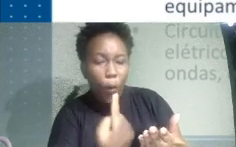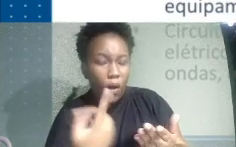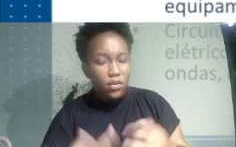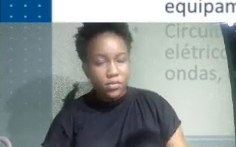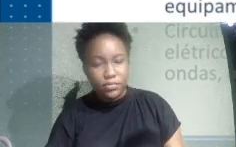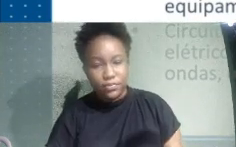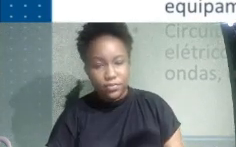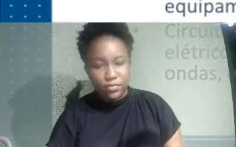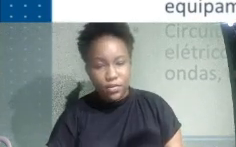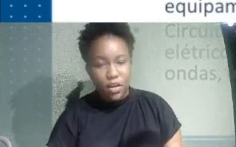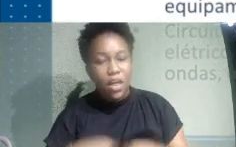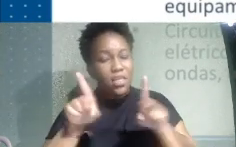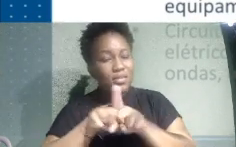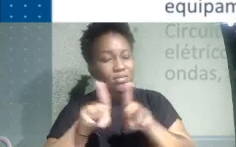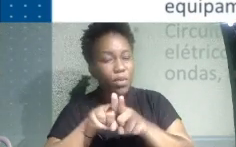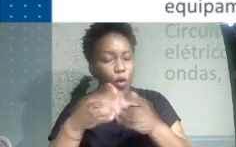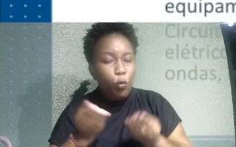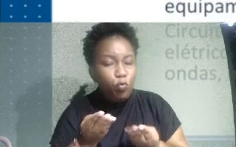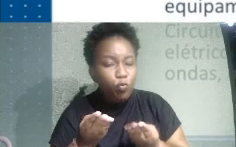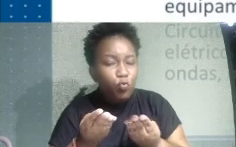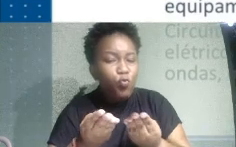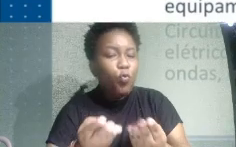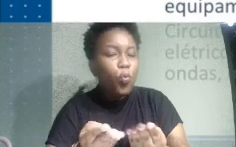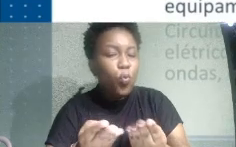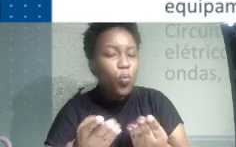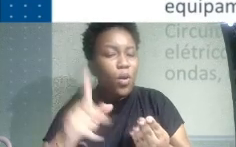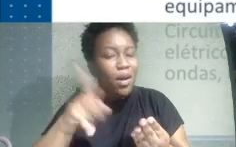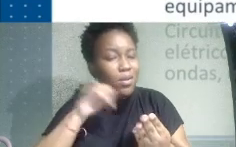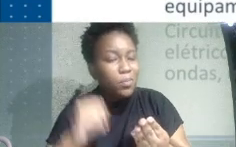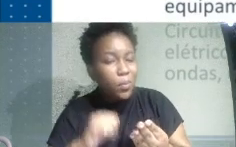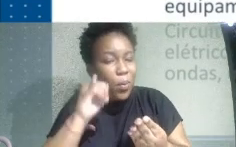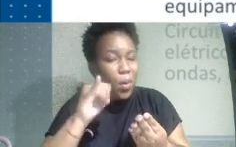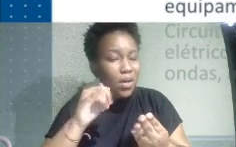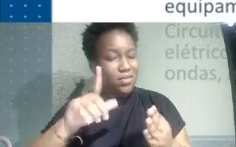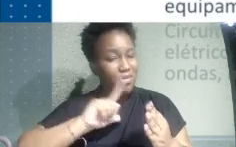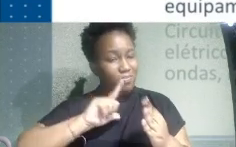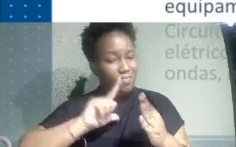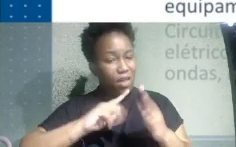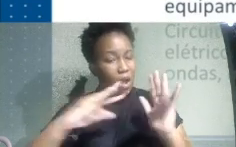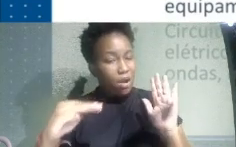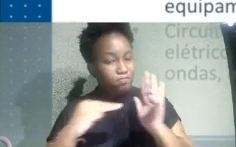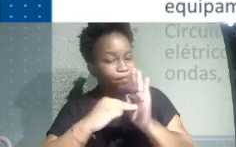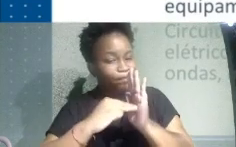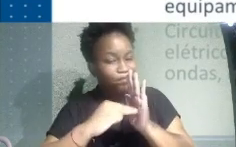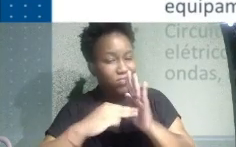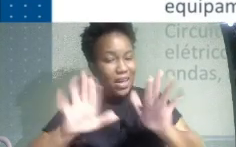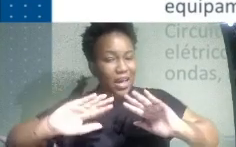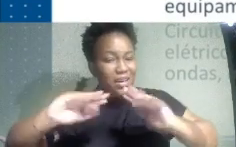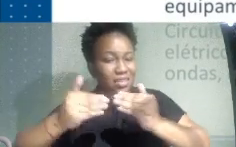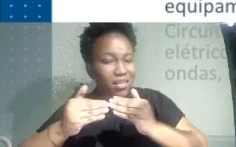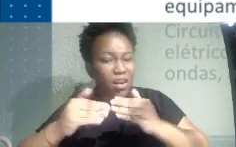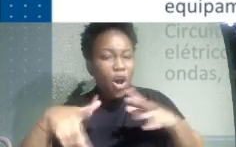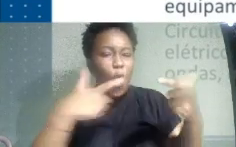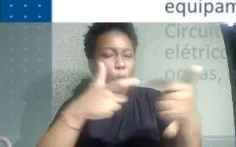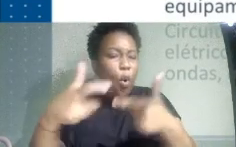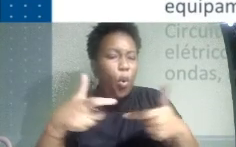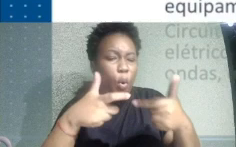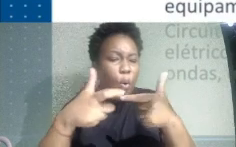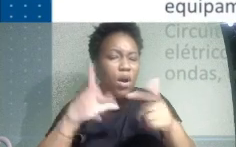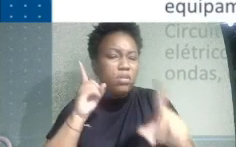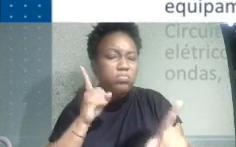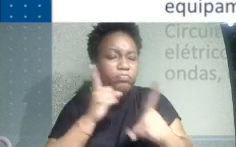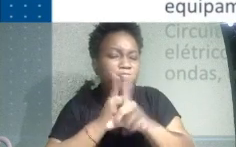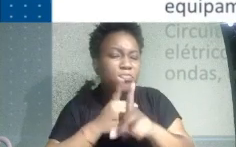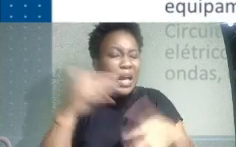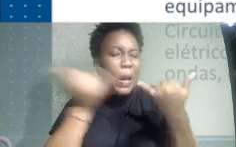uma potência um pouquinho mais elevada, é interessante que você tenha uma tomada de uso específico. Onde eu encontro